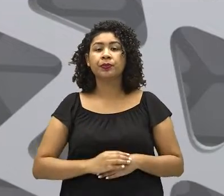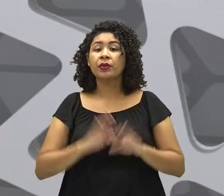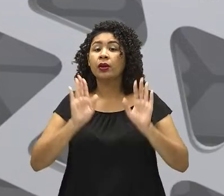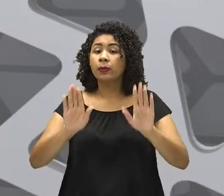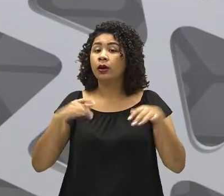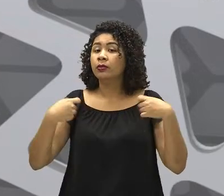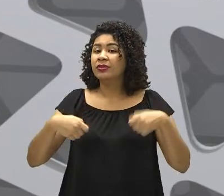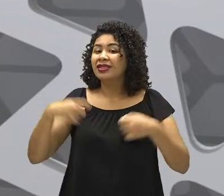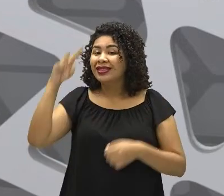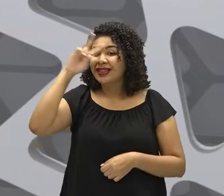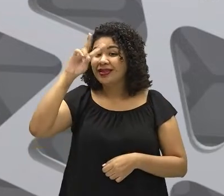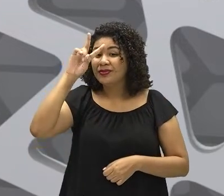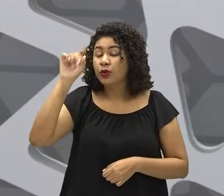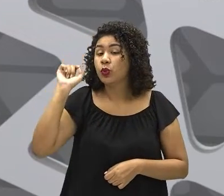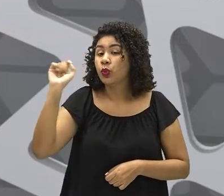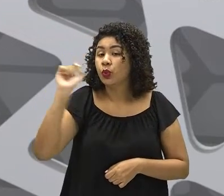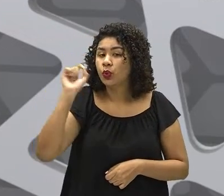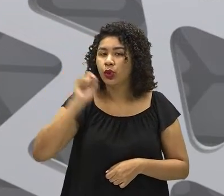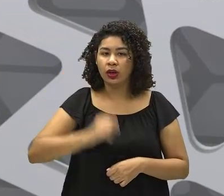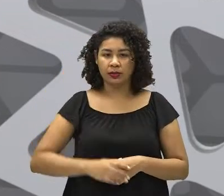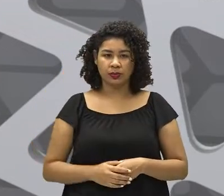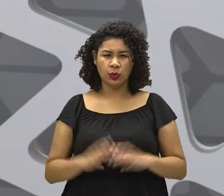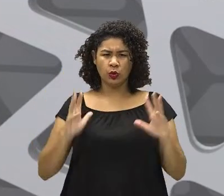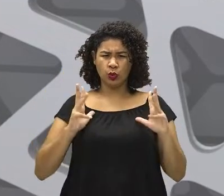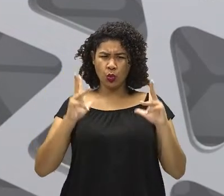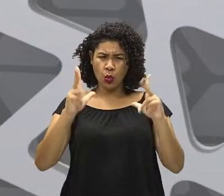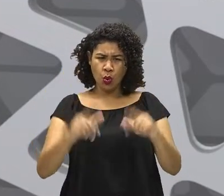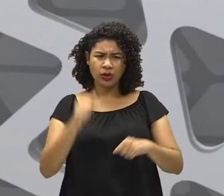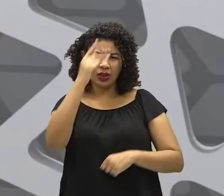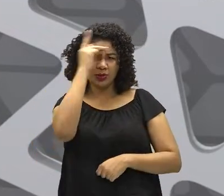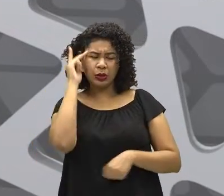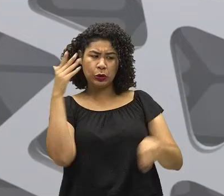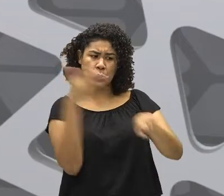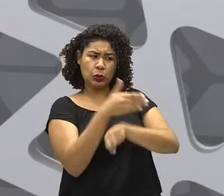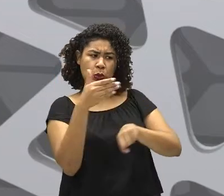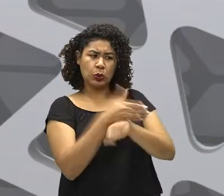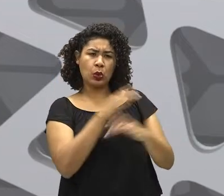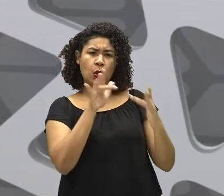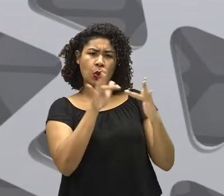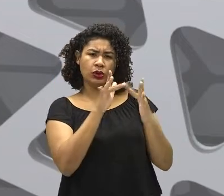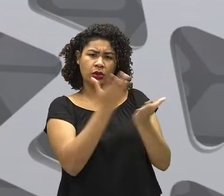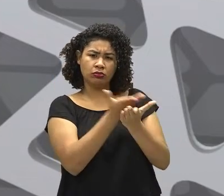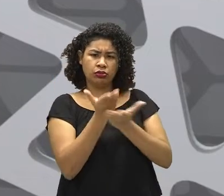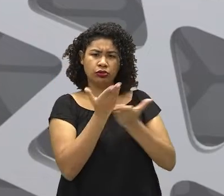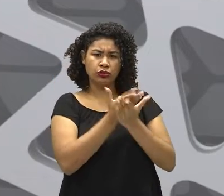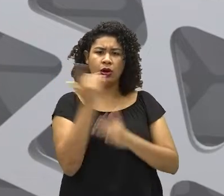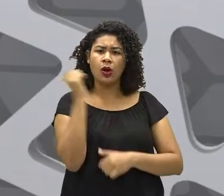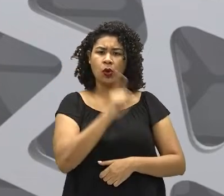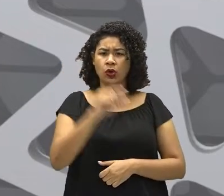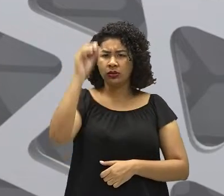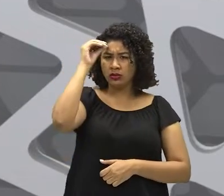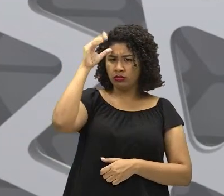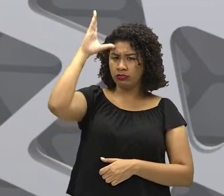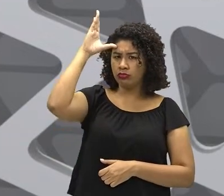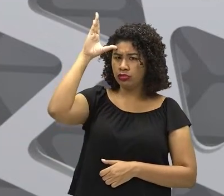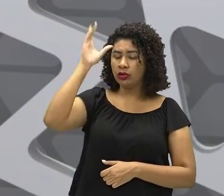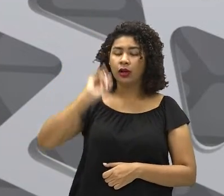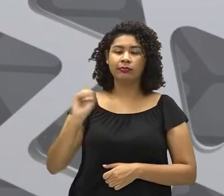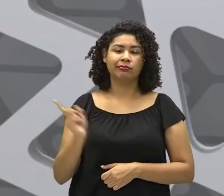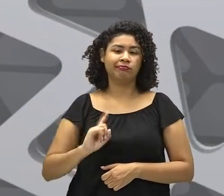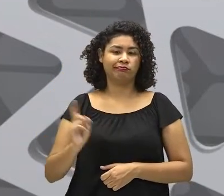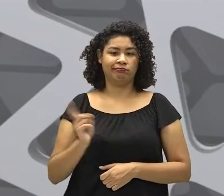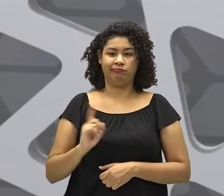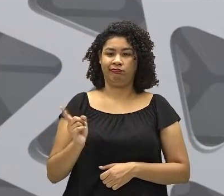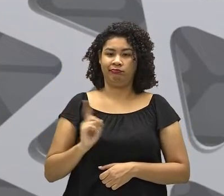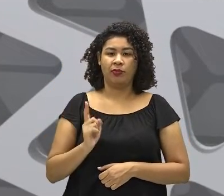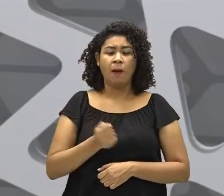lembrar que não é todo mundo que vai começar a ter acesso à educação e ao conhecimento, porque pouquíssimas